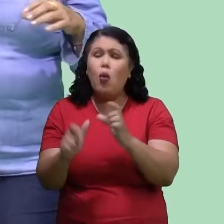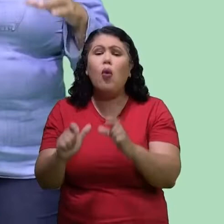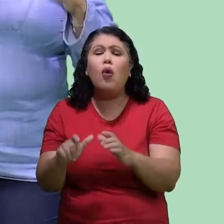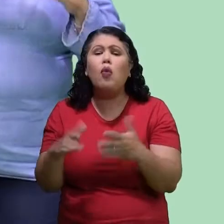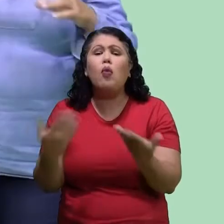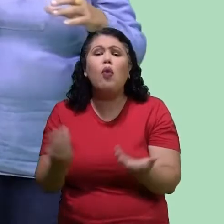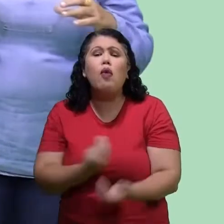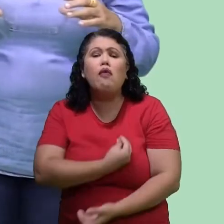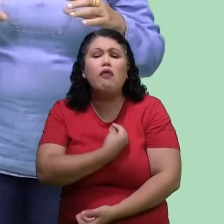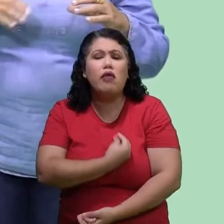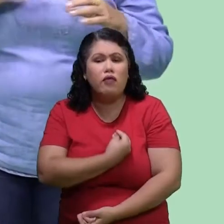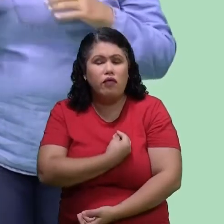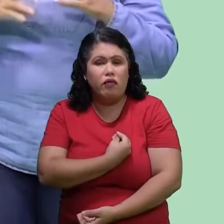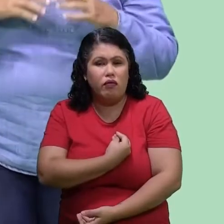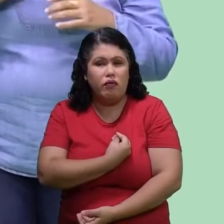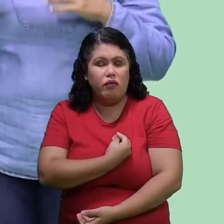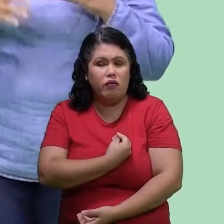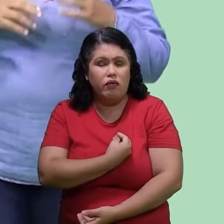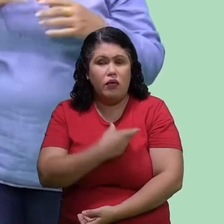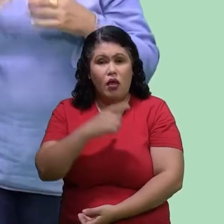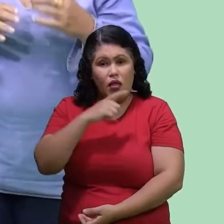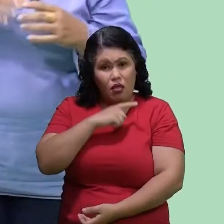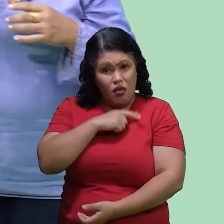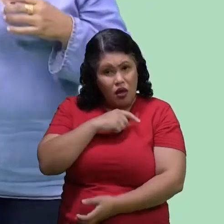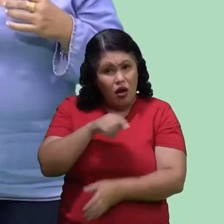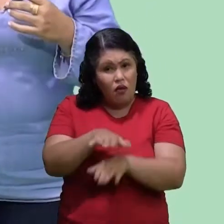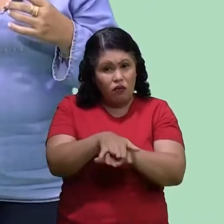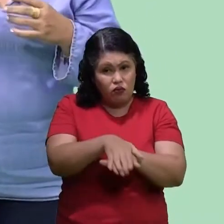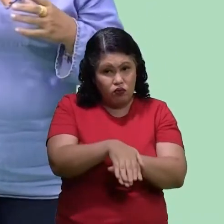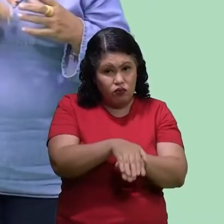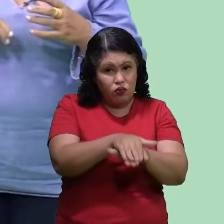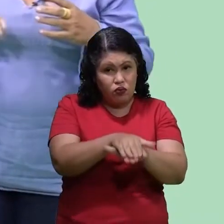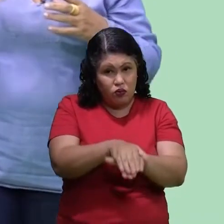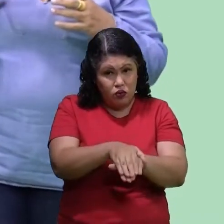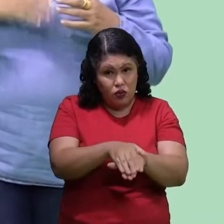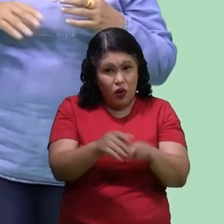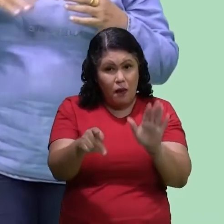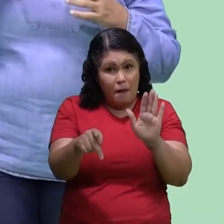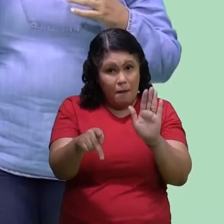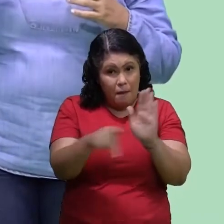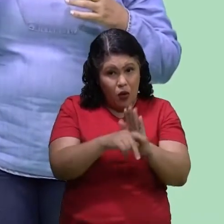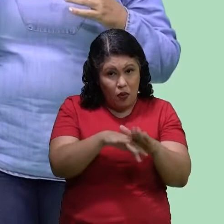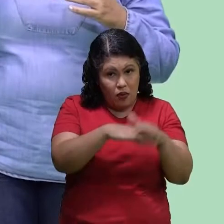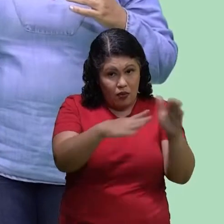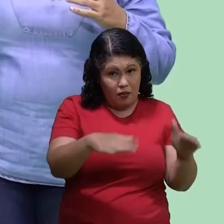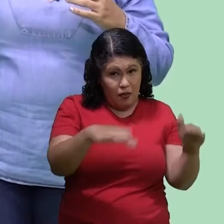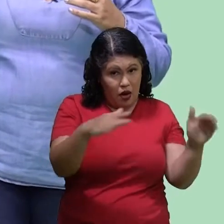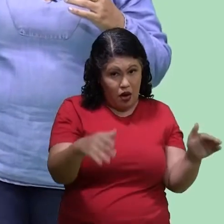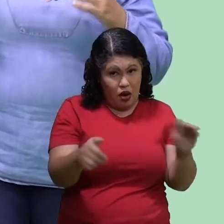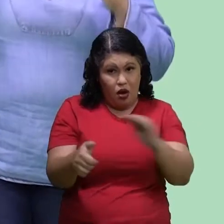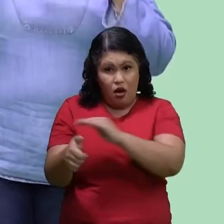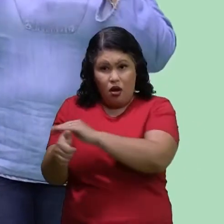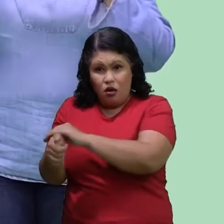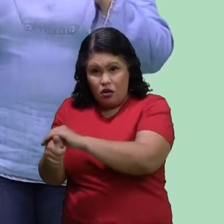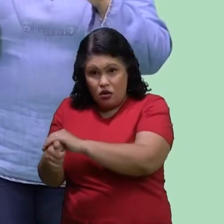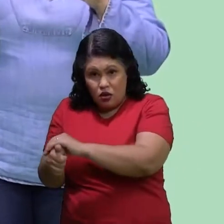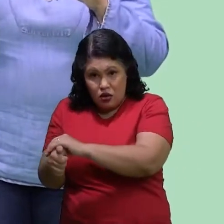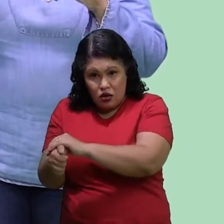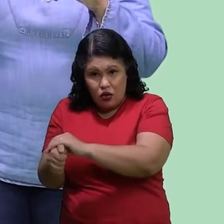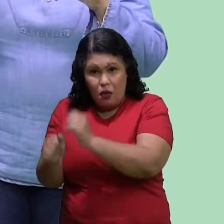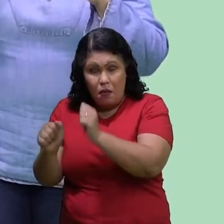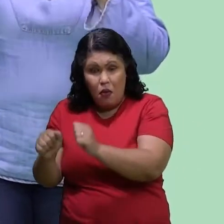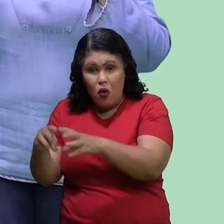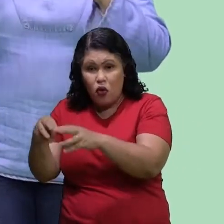ela vive no mar, mas nós vamos encontrar algumas tartarugas que também possuem mais de um habitat.